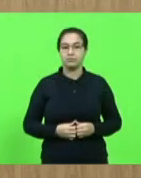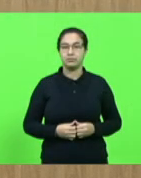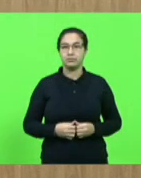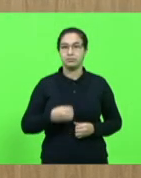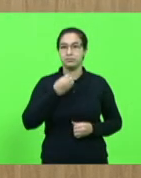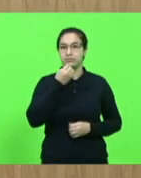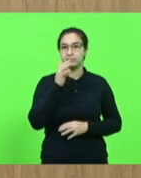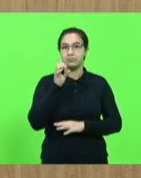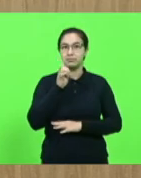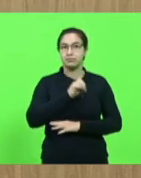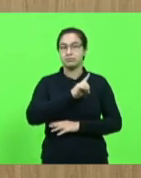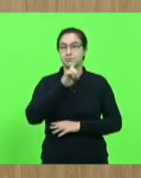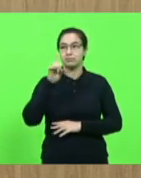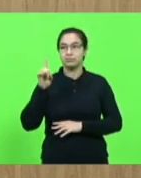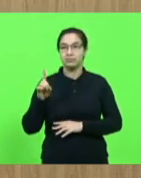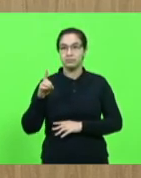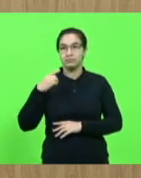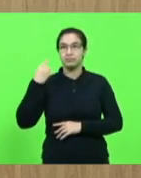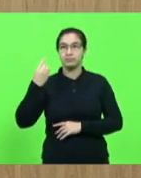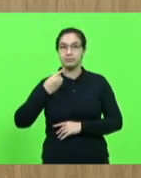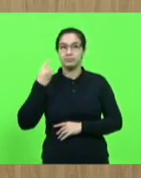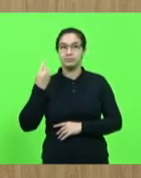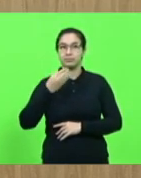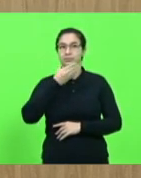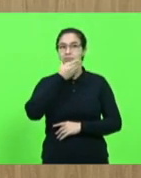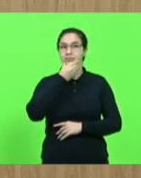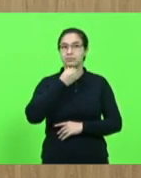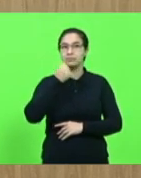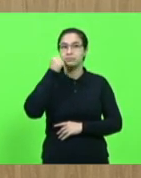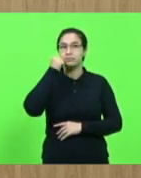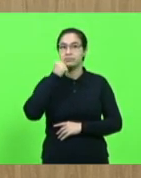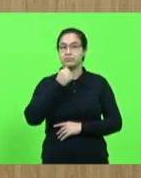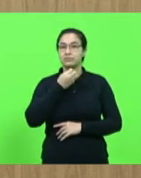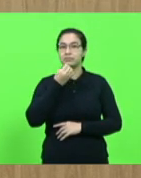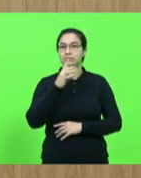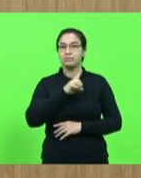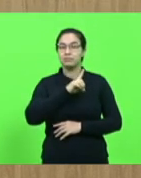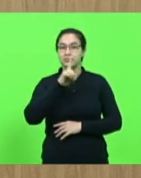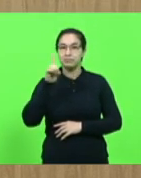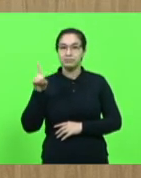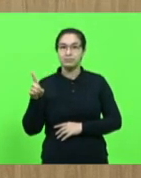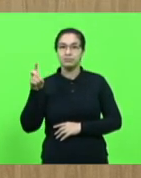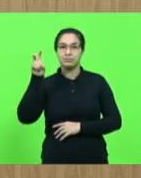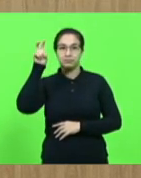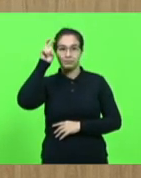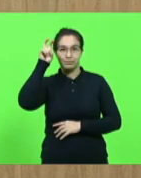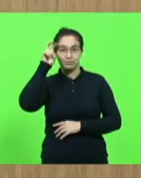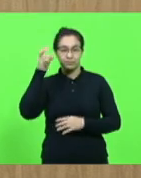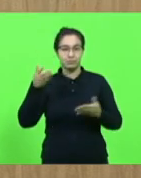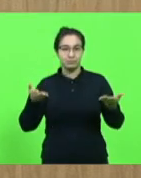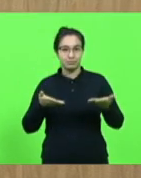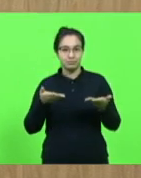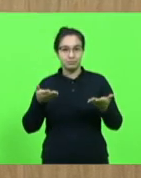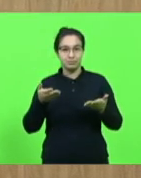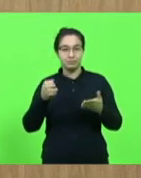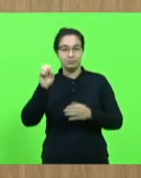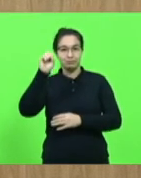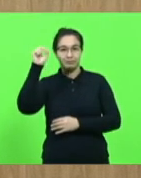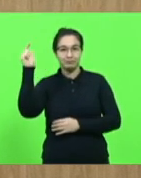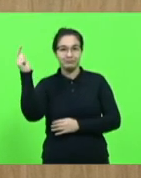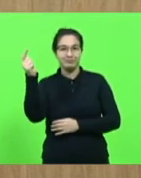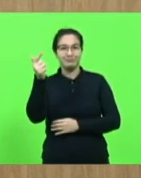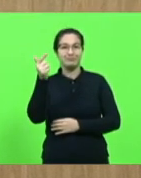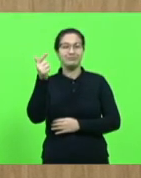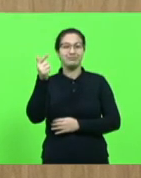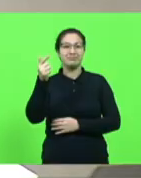Bom dia, deputadas, bom dia, deputados, bom dia, catarinense. Uma quinta-feira especial, com sol espetacular